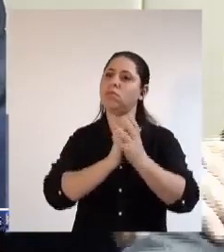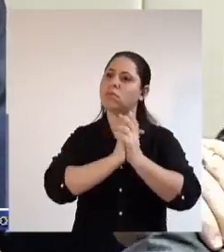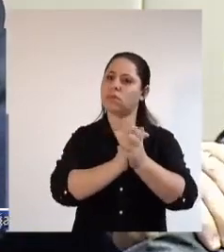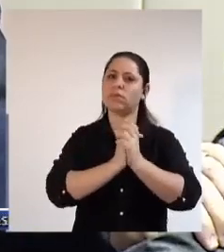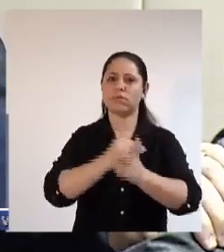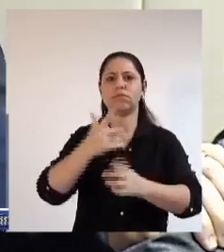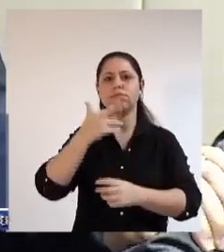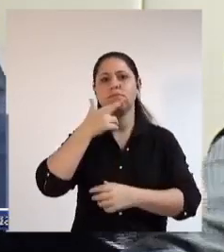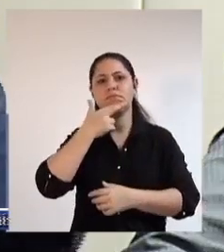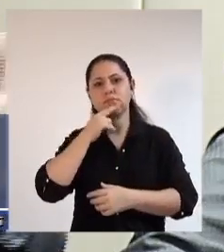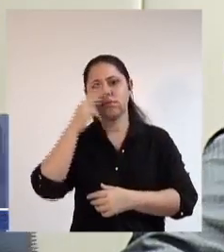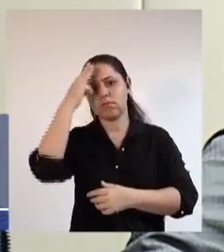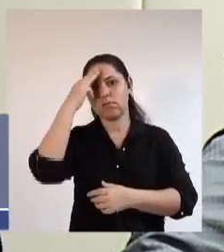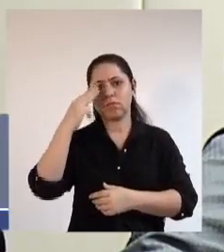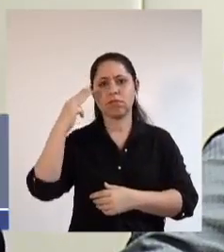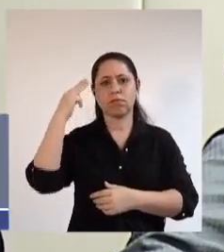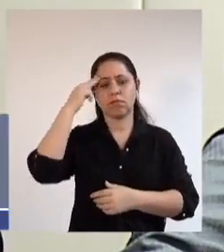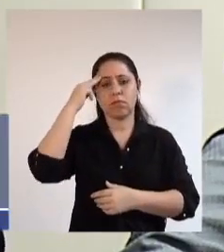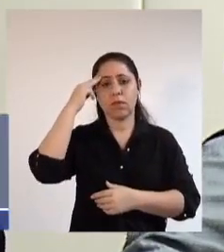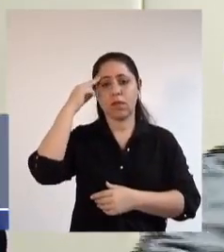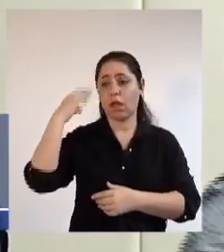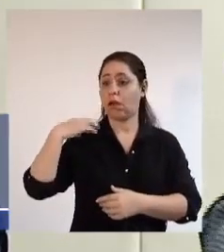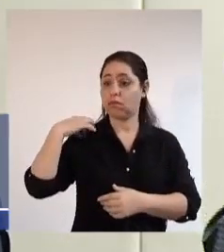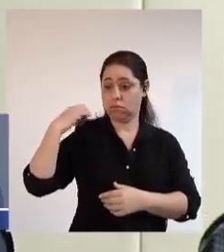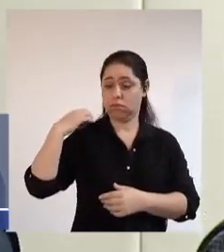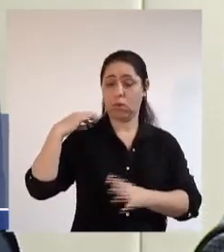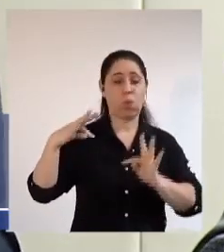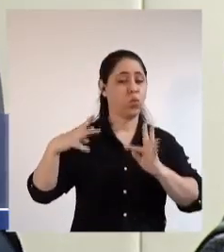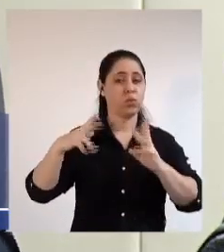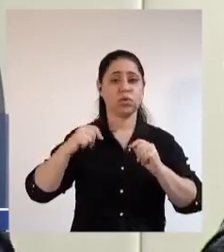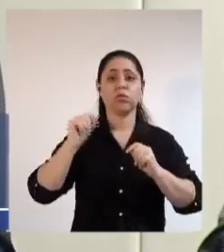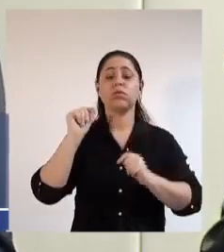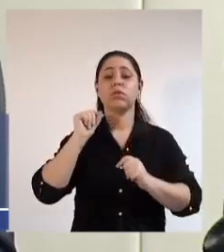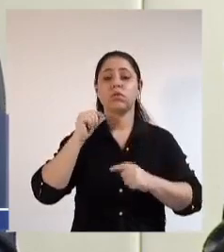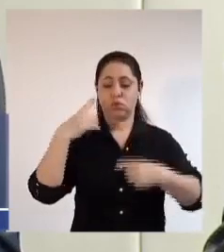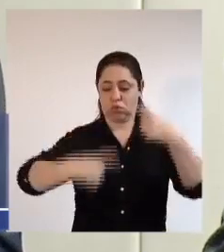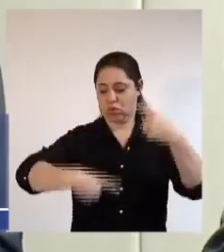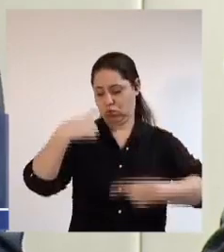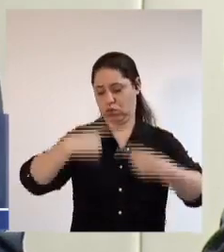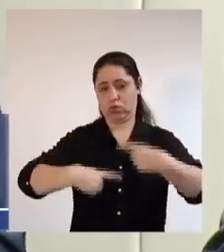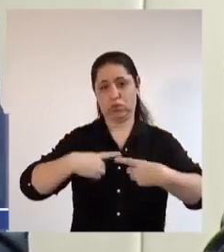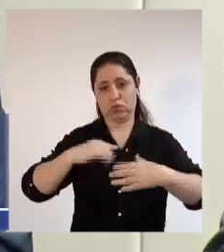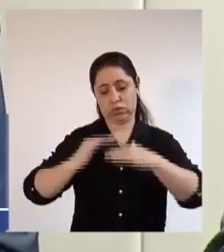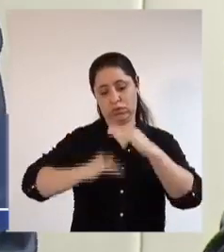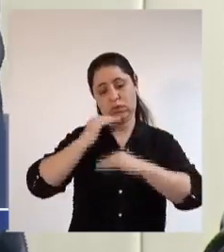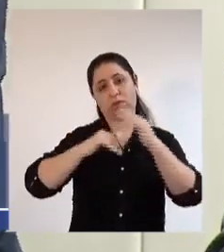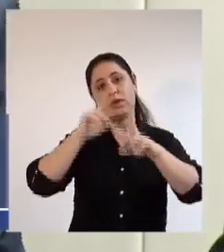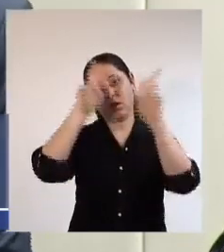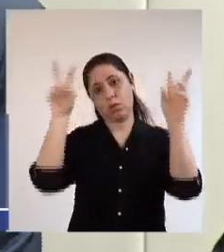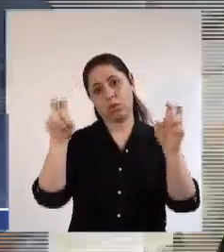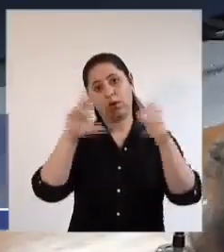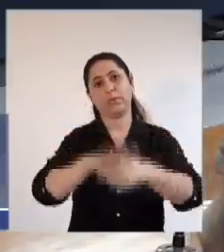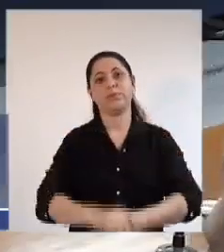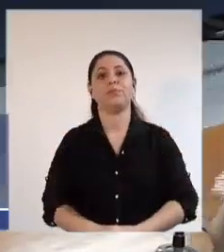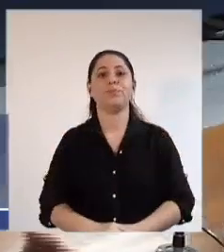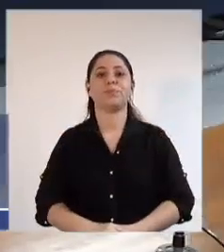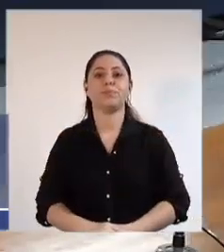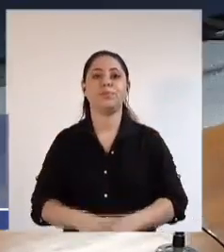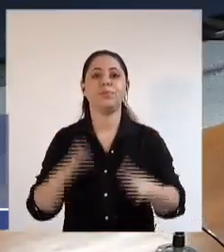renato câmara evander vendramini estão à disposição pra gente debater e avançar neste tema